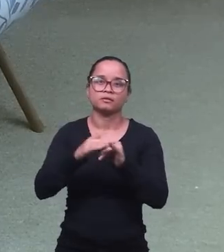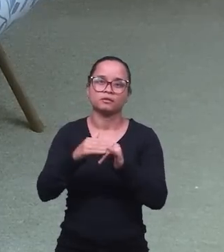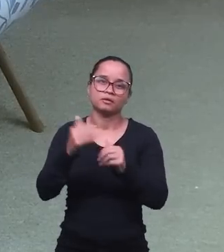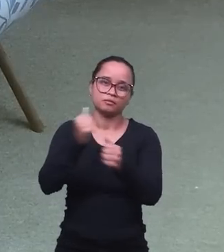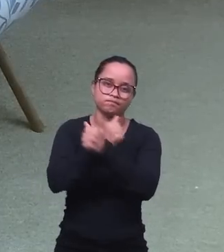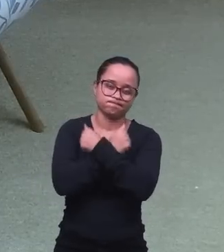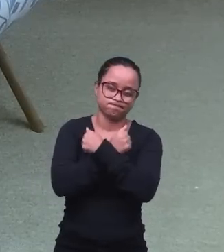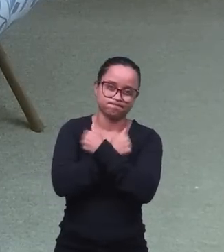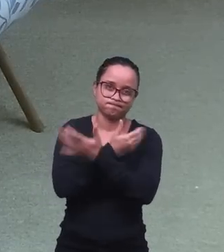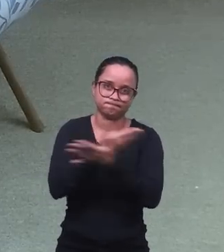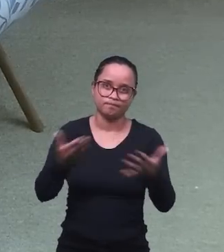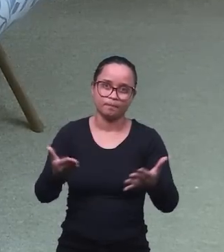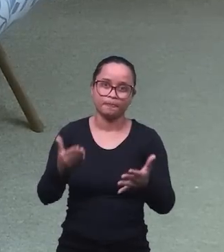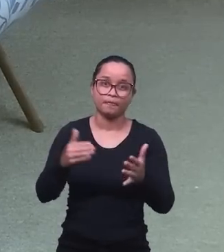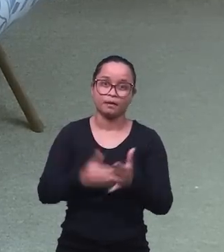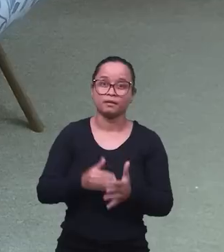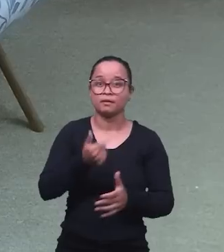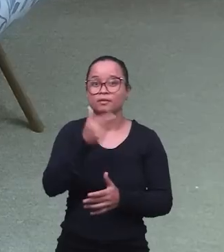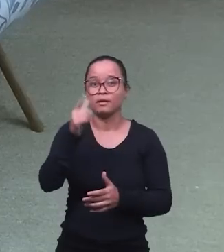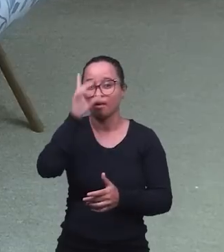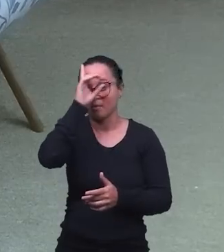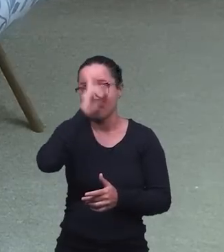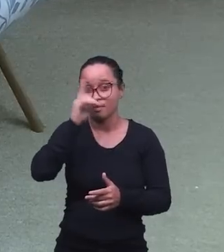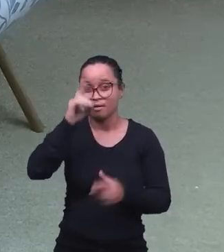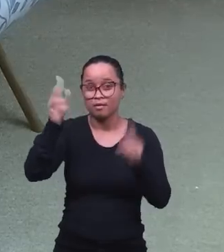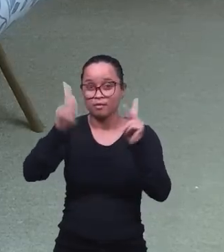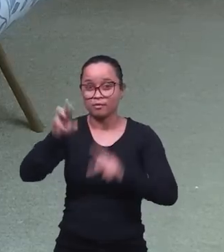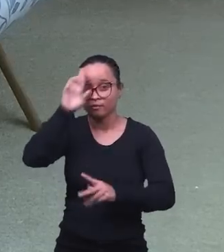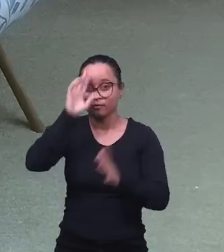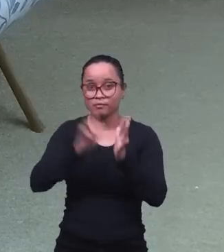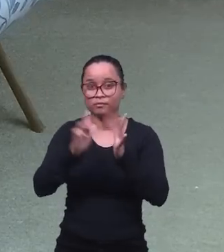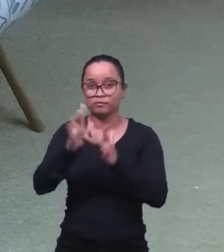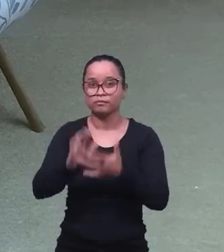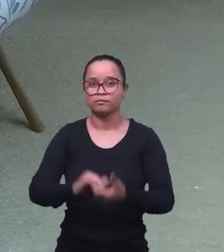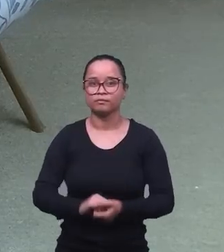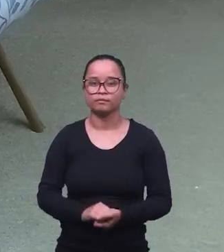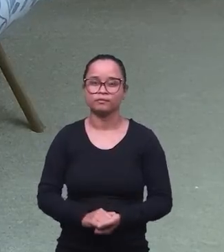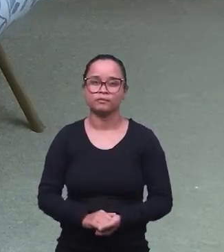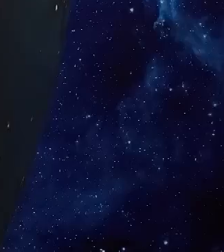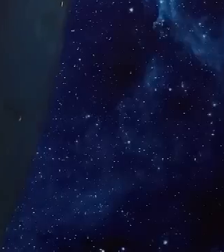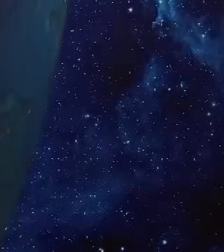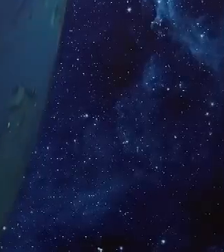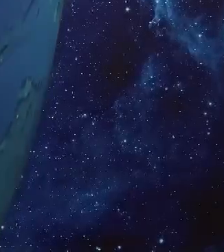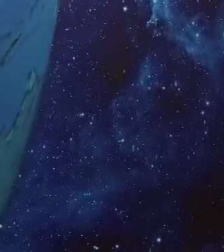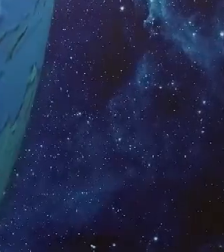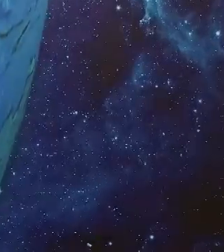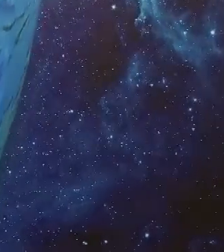Deixamos aqui um abraço a todos. Até o próximo domingo. A paz do Senhor Jesus.